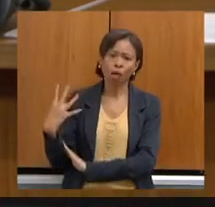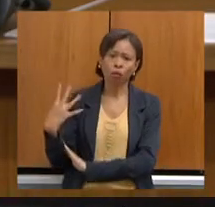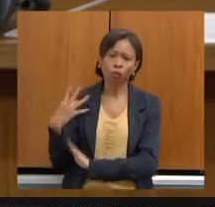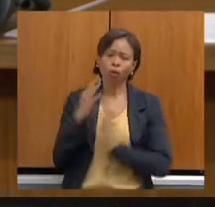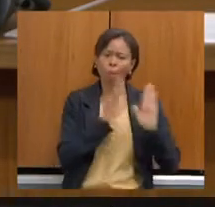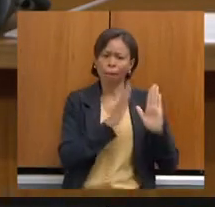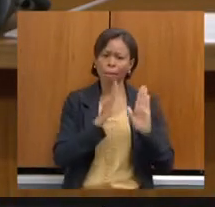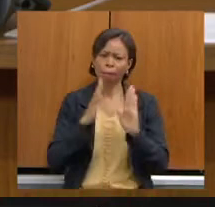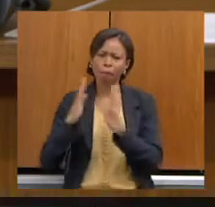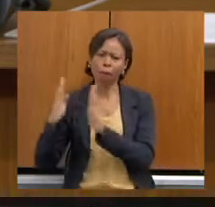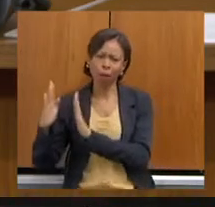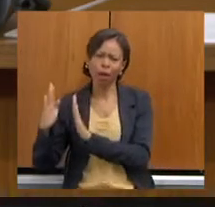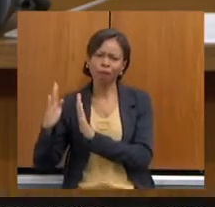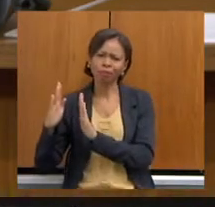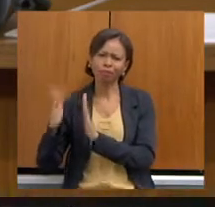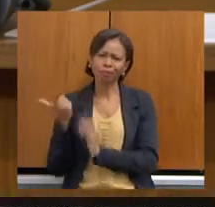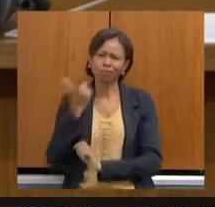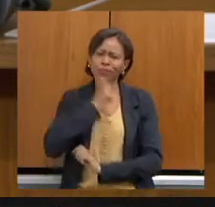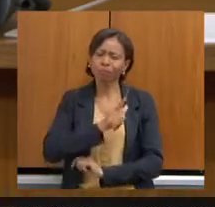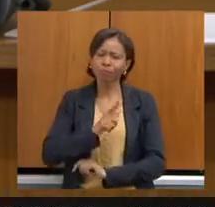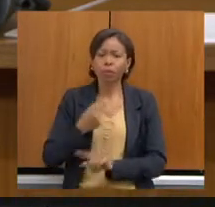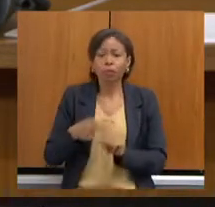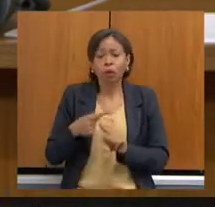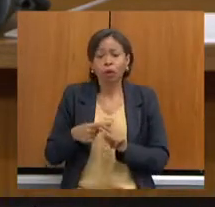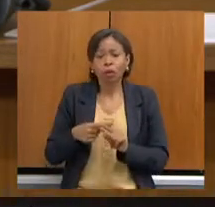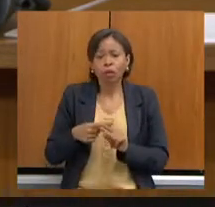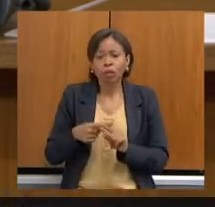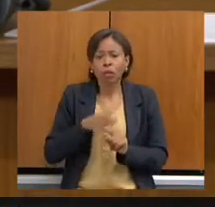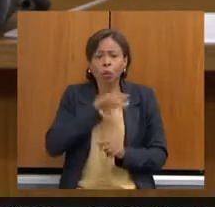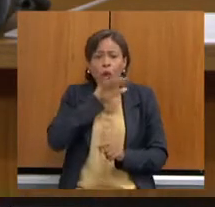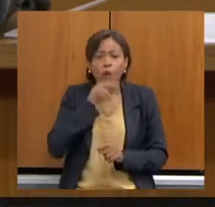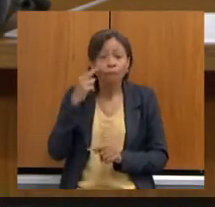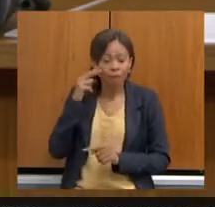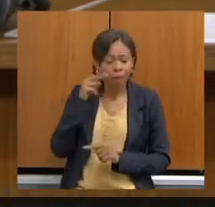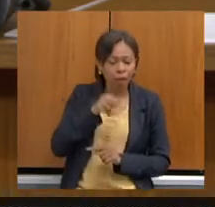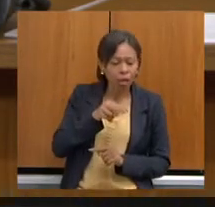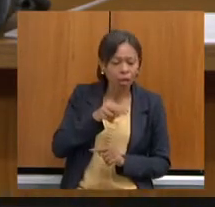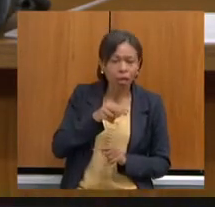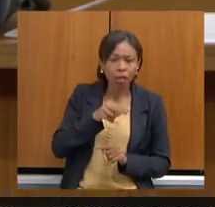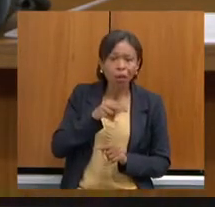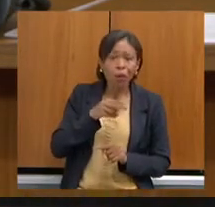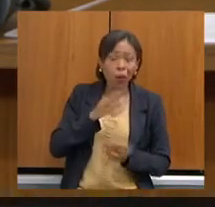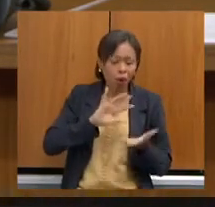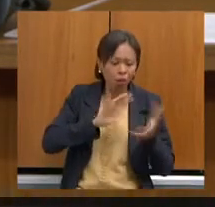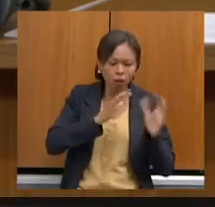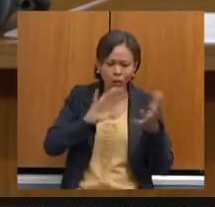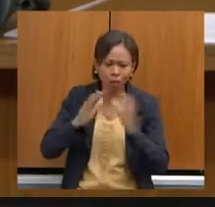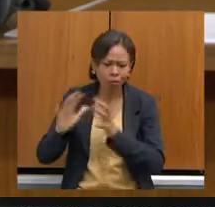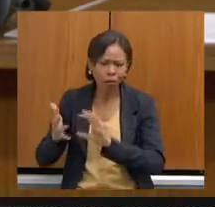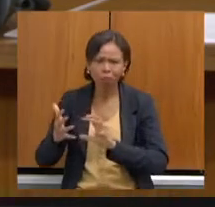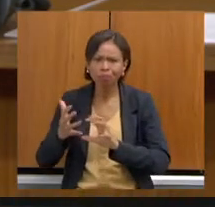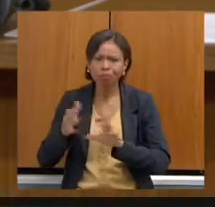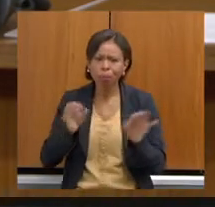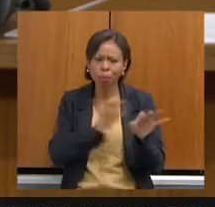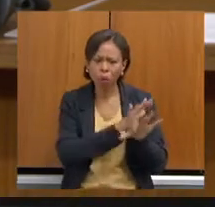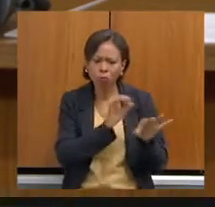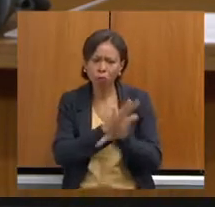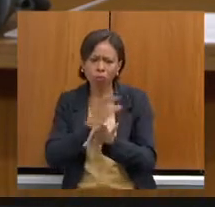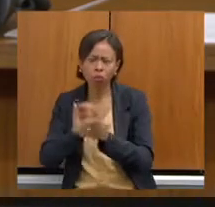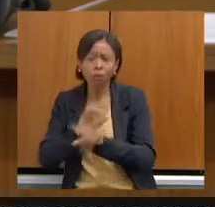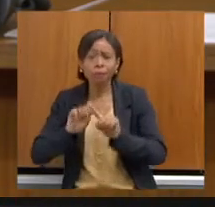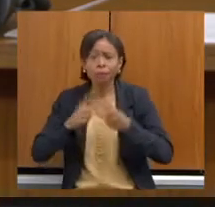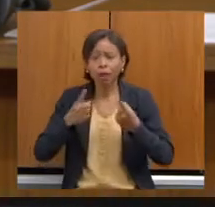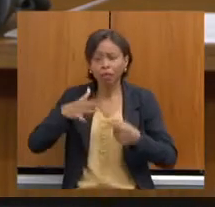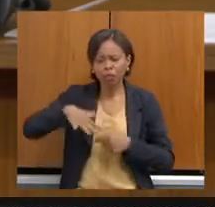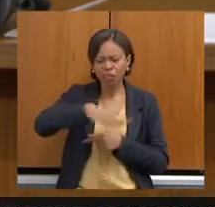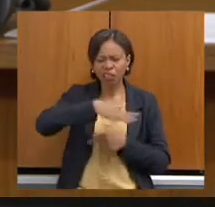é muito triste ver aqui a bombeamento já está pronto que o canal principal já está pronto e que áreas imensas